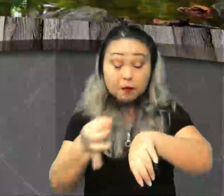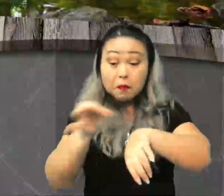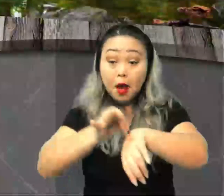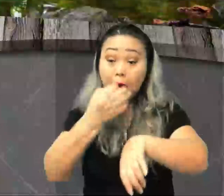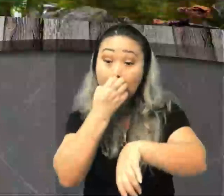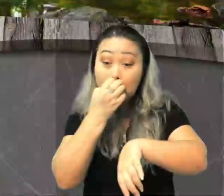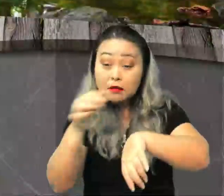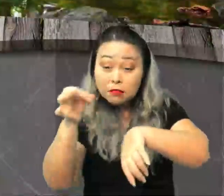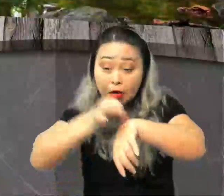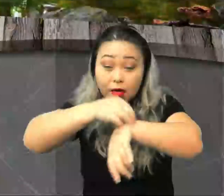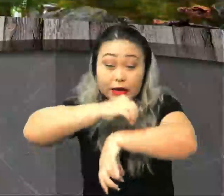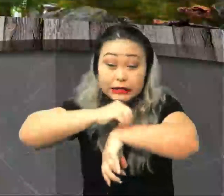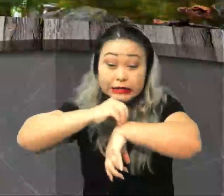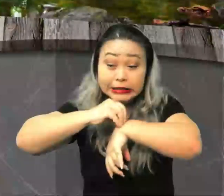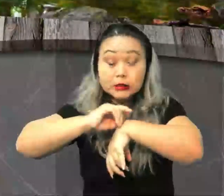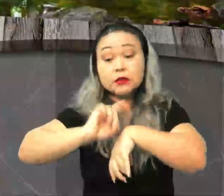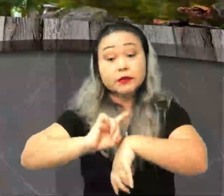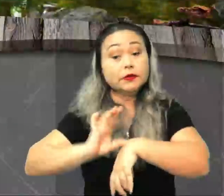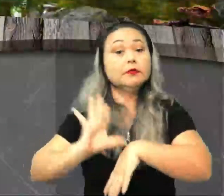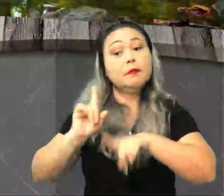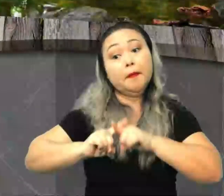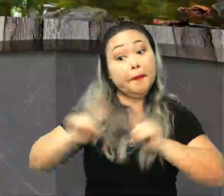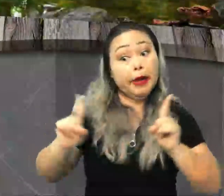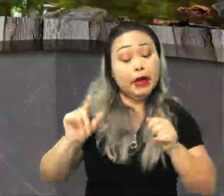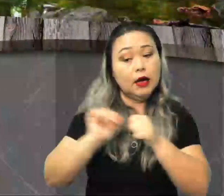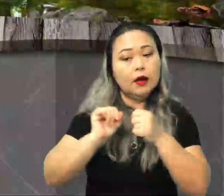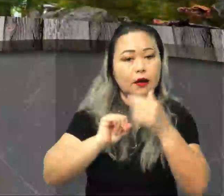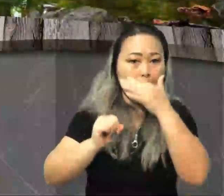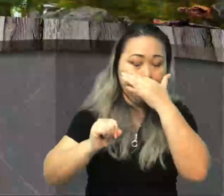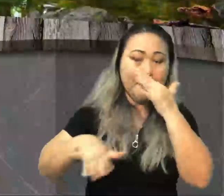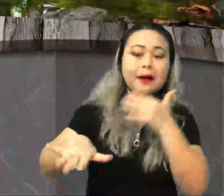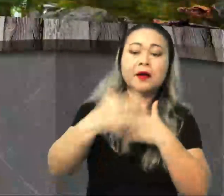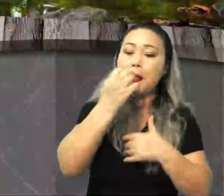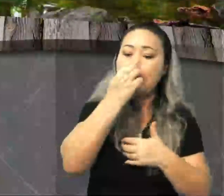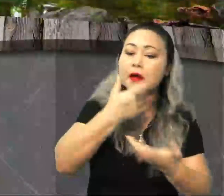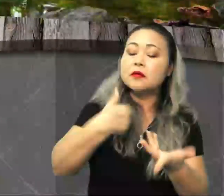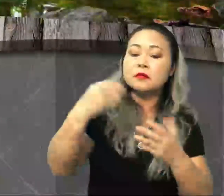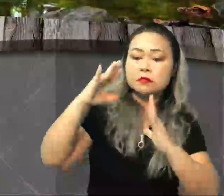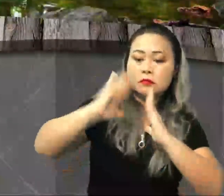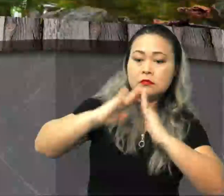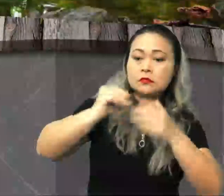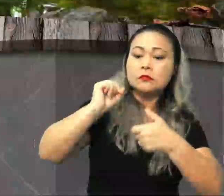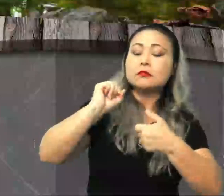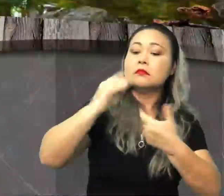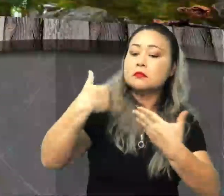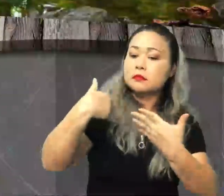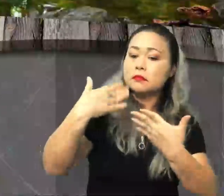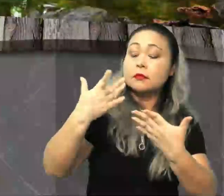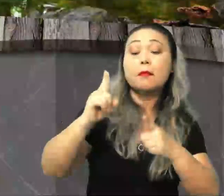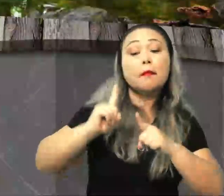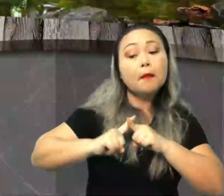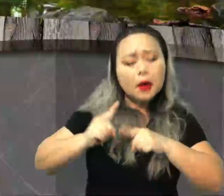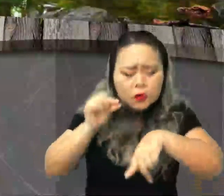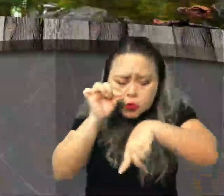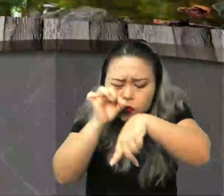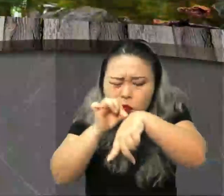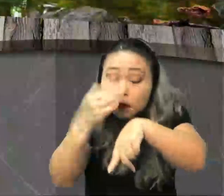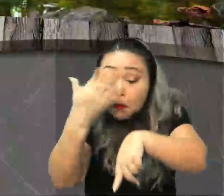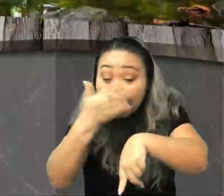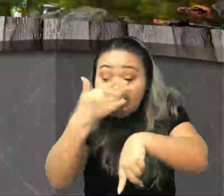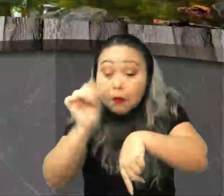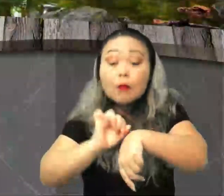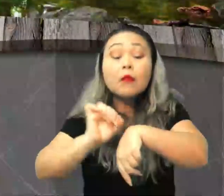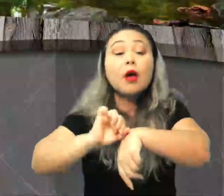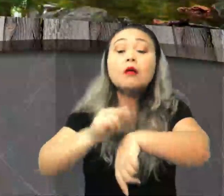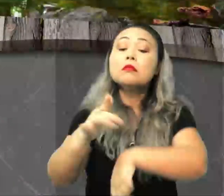né? Incomoda pra caramba. Inclusive os nossos animais domésticos. Mas eles são muito pequenos. E